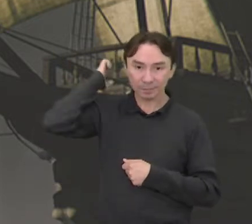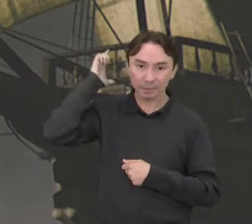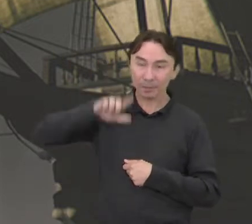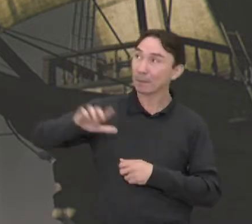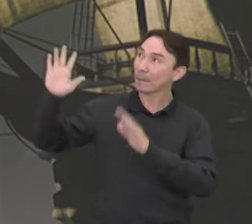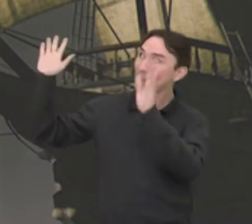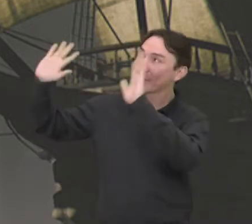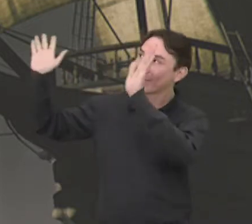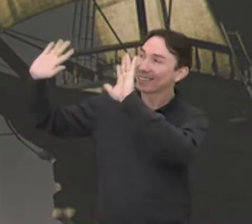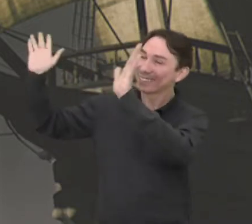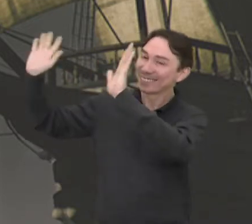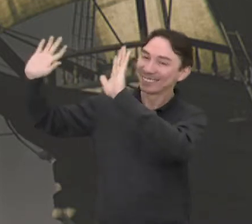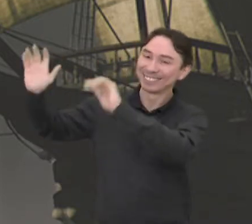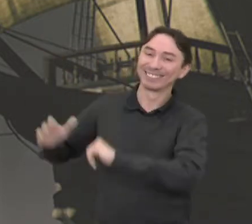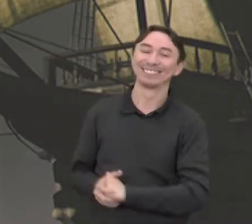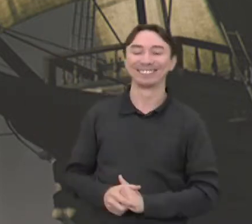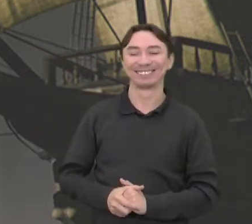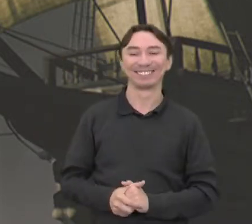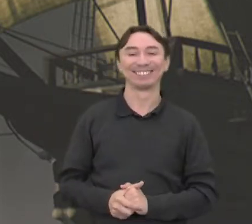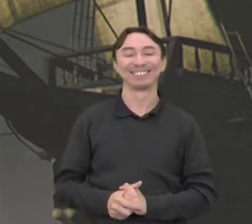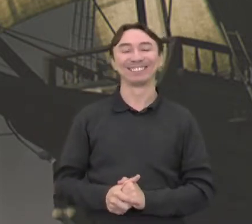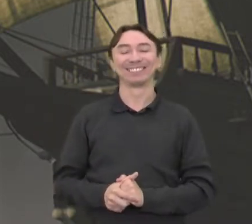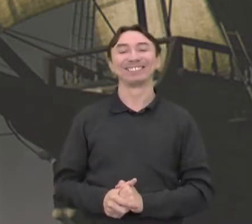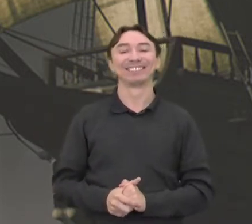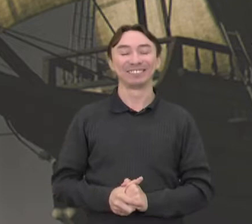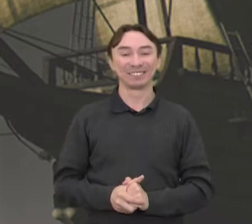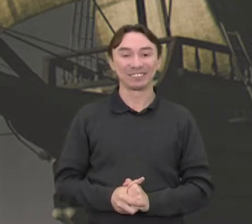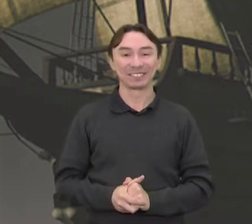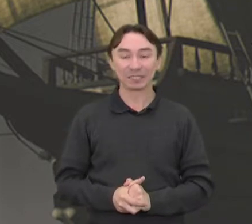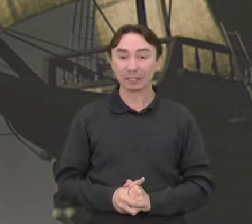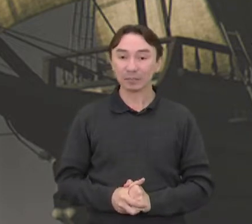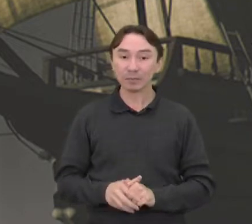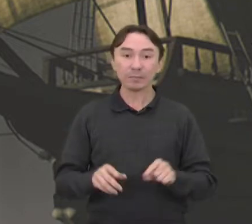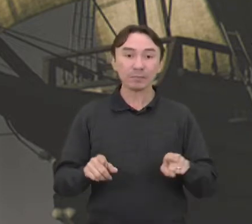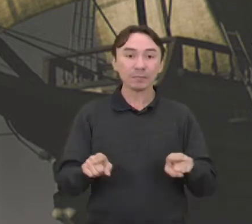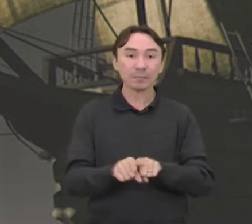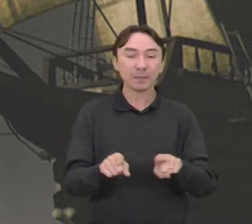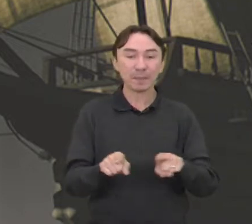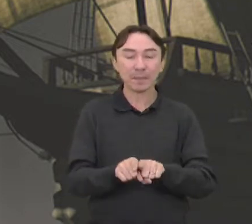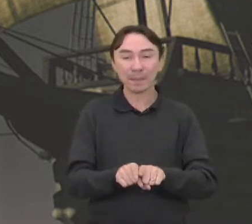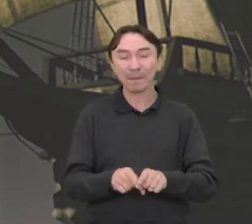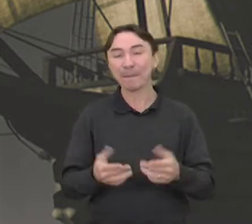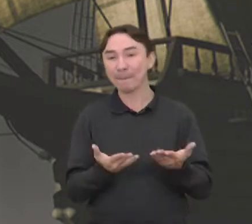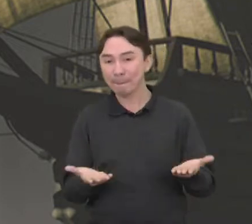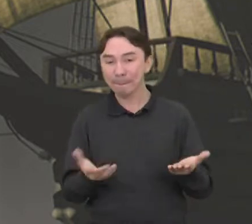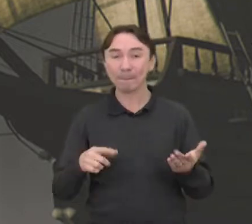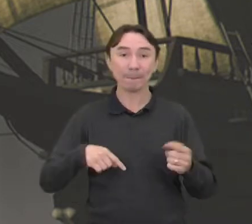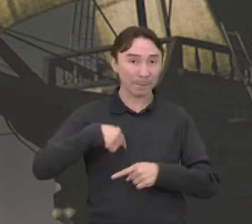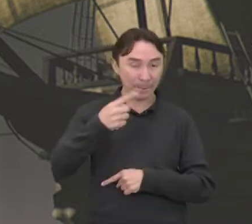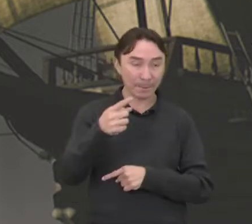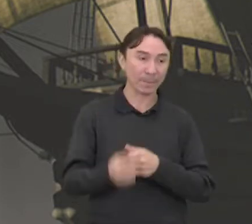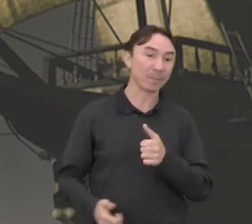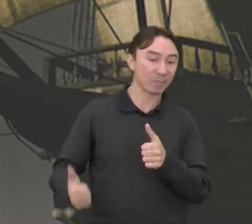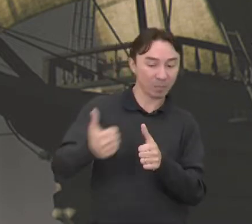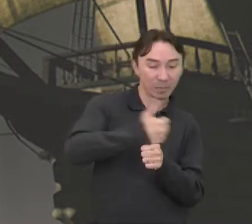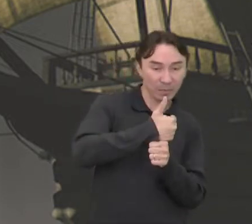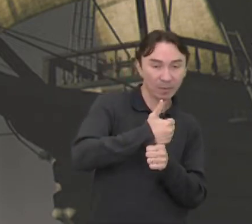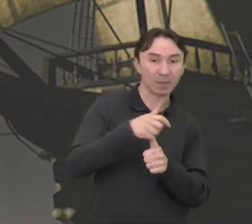vai dar um tchauzinho para a galera lá, ó. Aí, Helder, valeu. E a gente vai ter daqui a pouquinho também a Flávia,